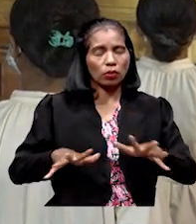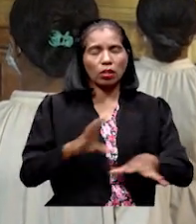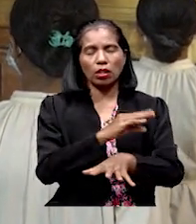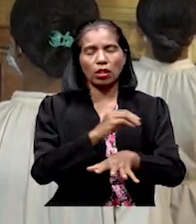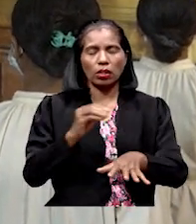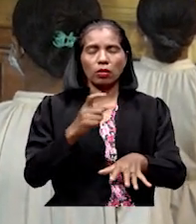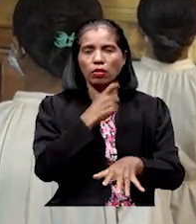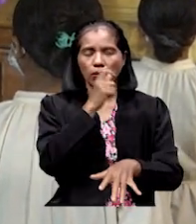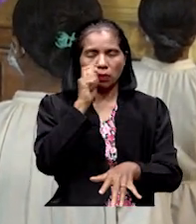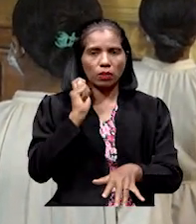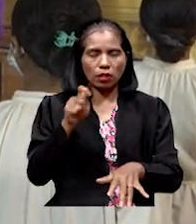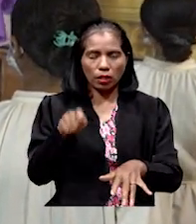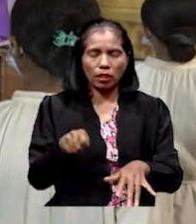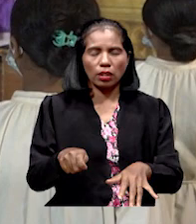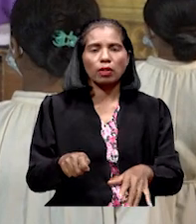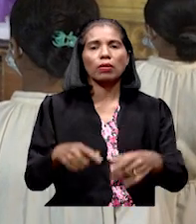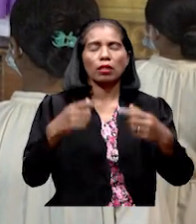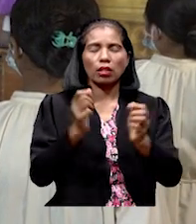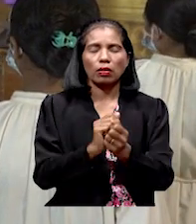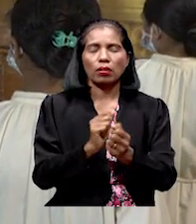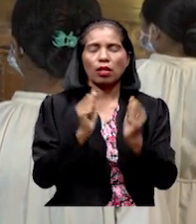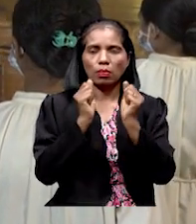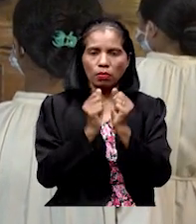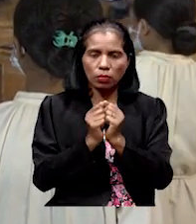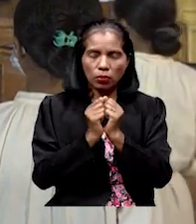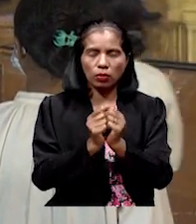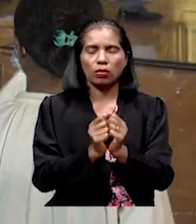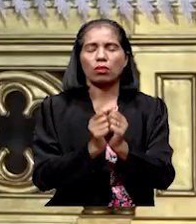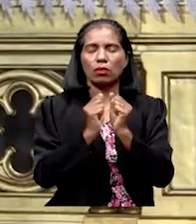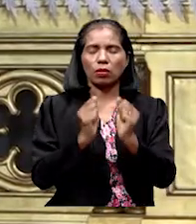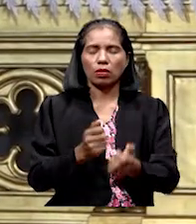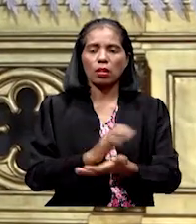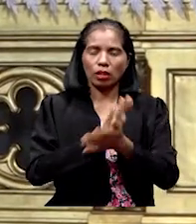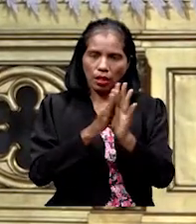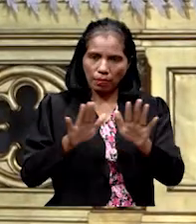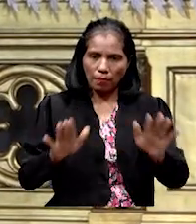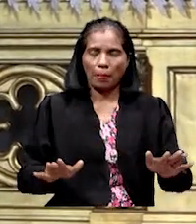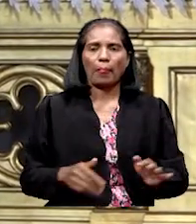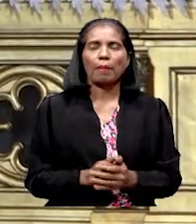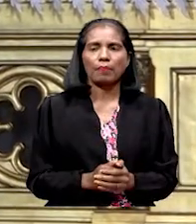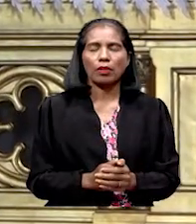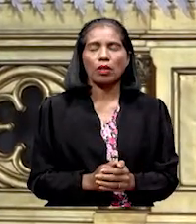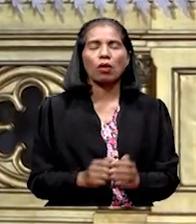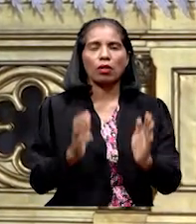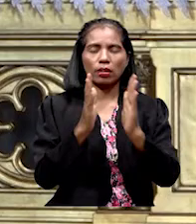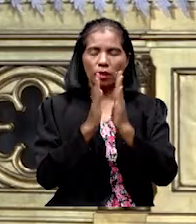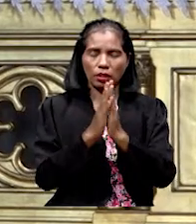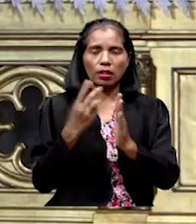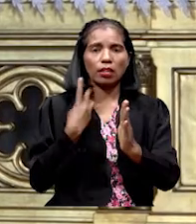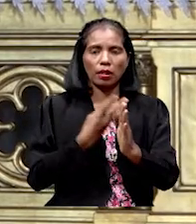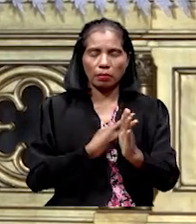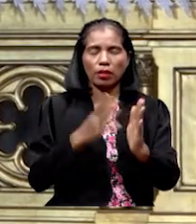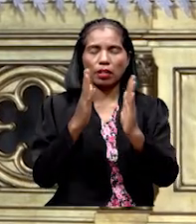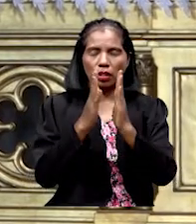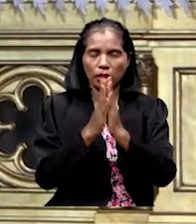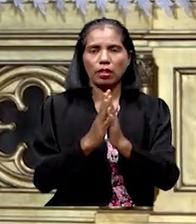ulun malirin. Dom Virgílio afirma, mas que la apoio diretamente, mas be li husi oração penitência no